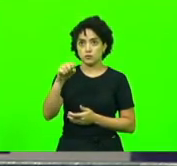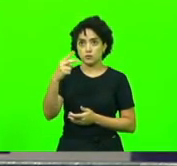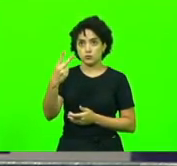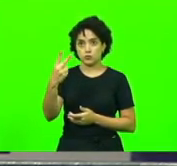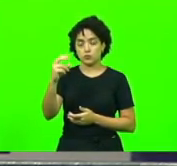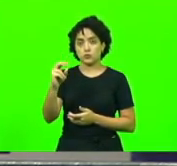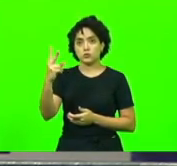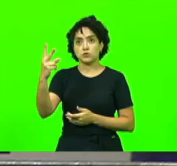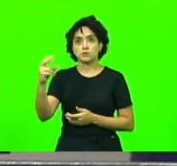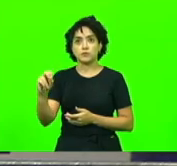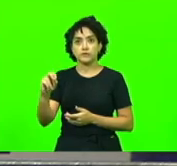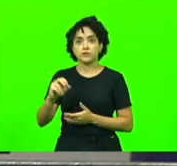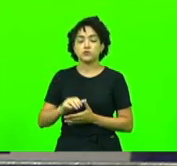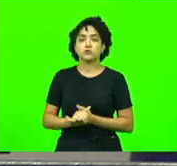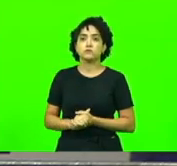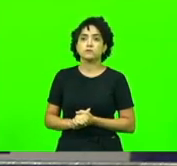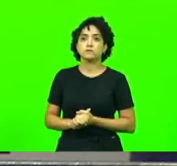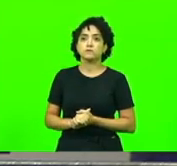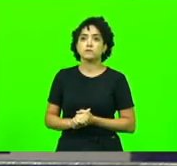362.2/2020.